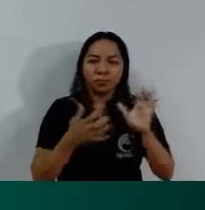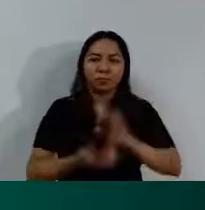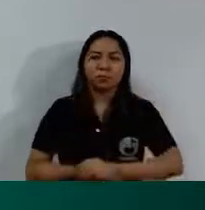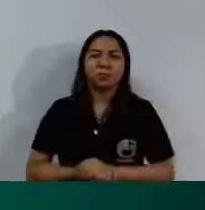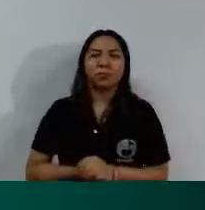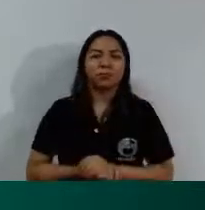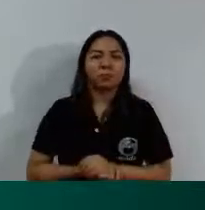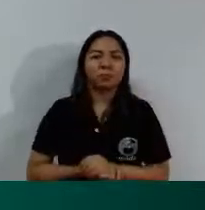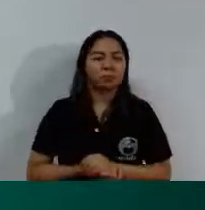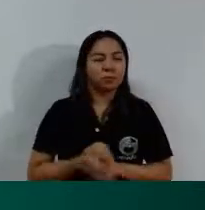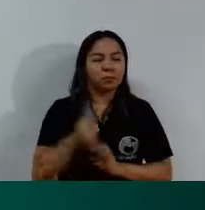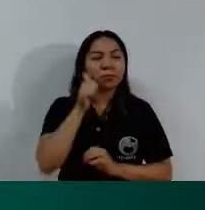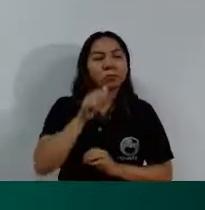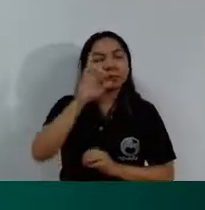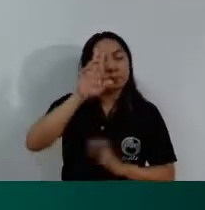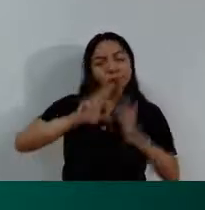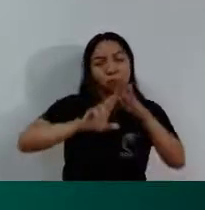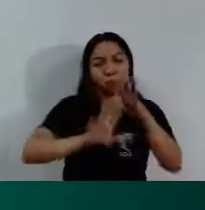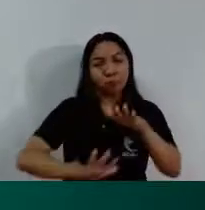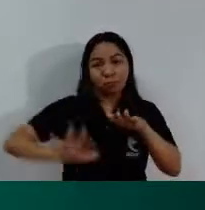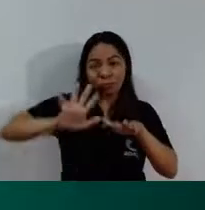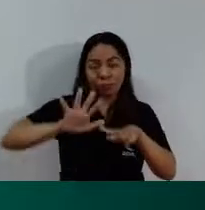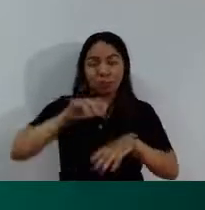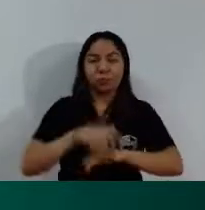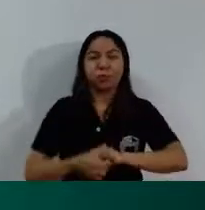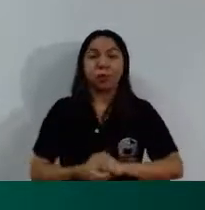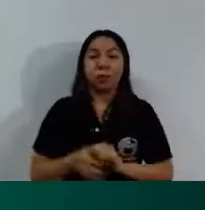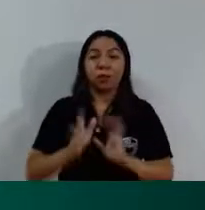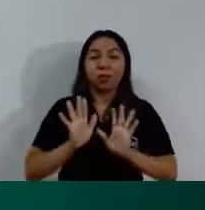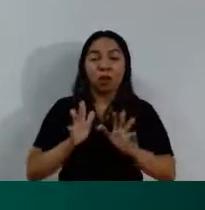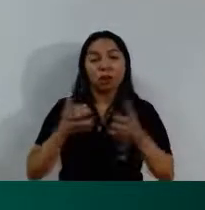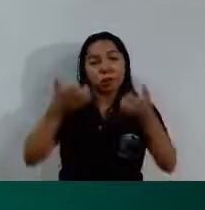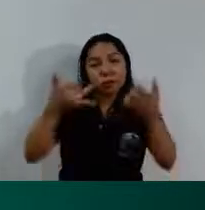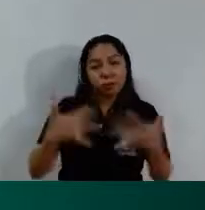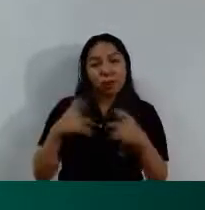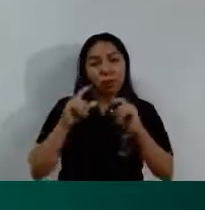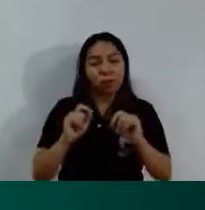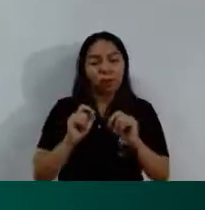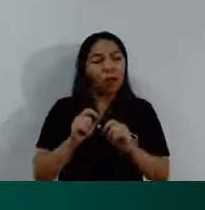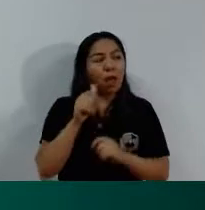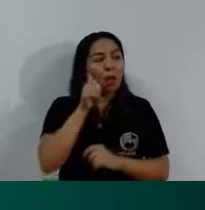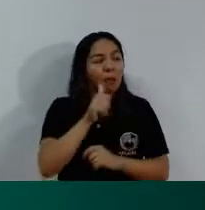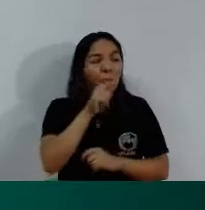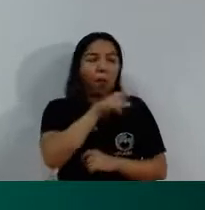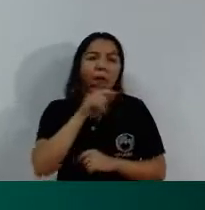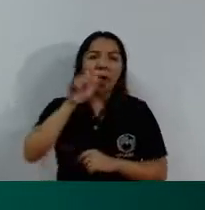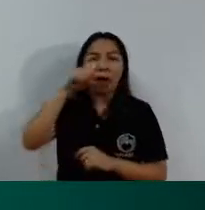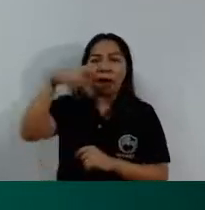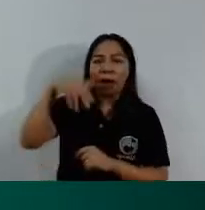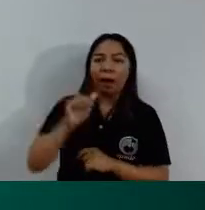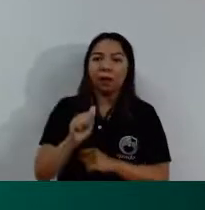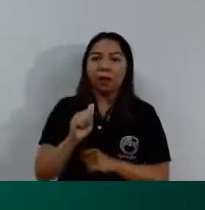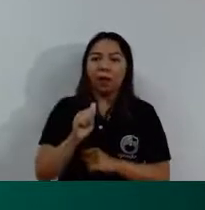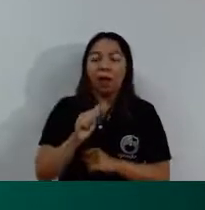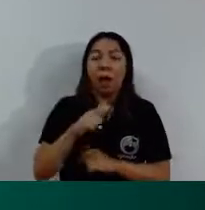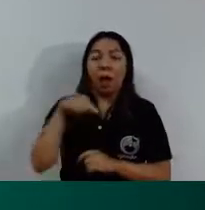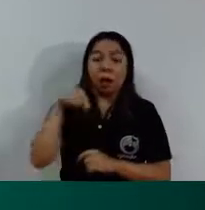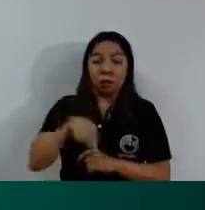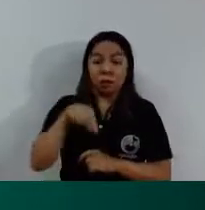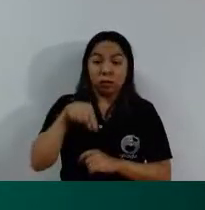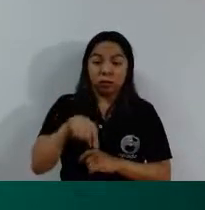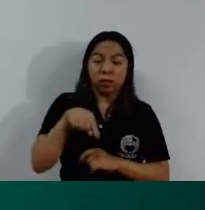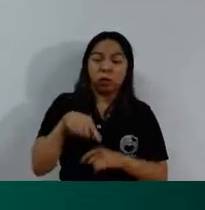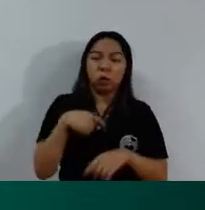de extensão e eu vou já dizendo que a Anna tem assumido assumiu Desde o Primeiro Momento